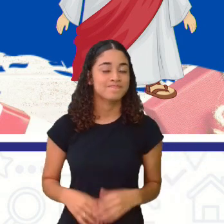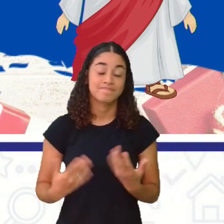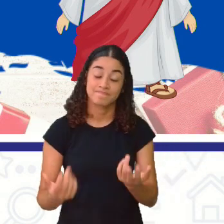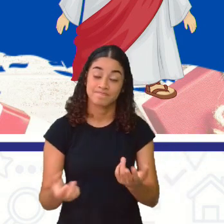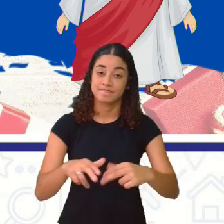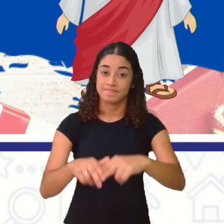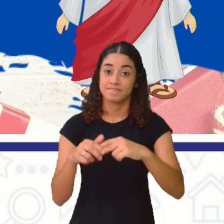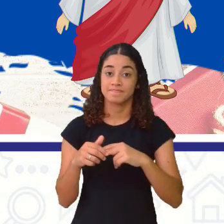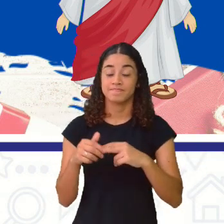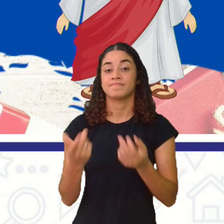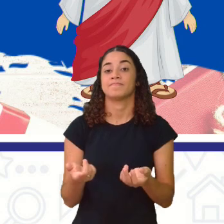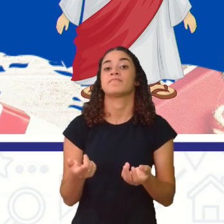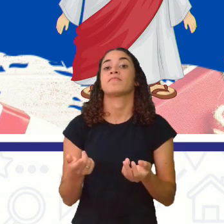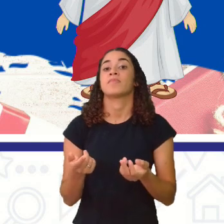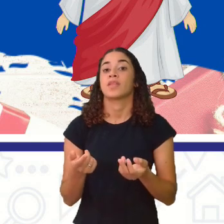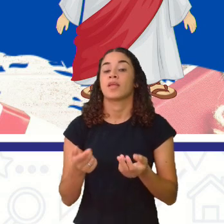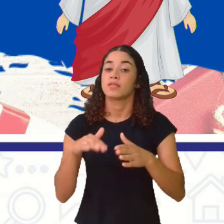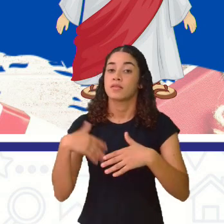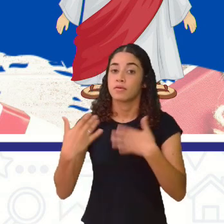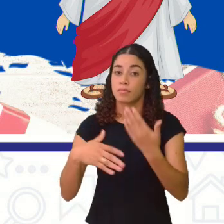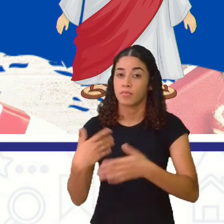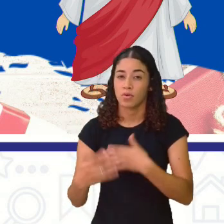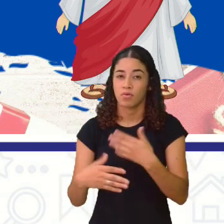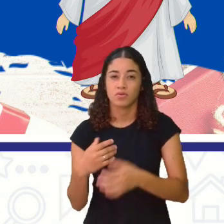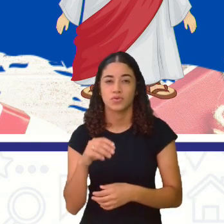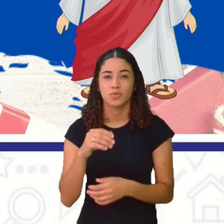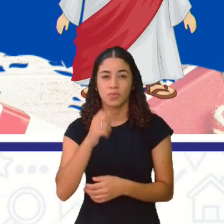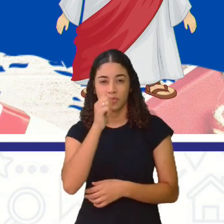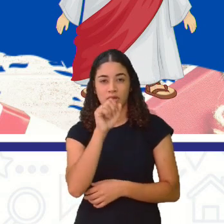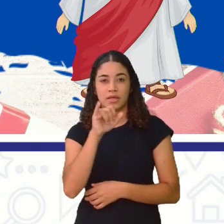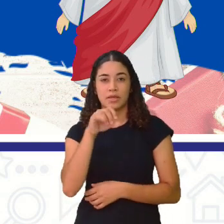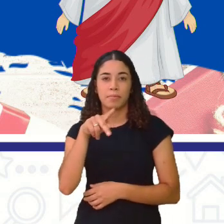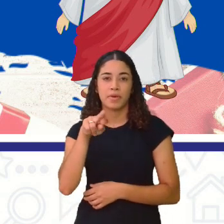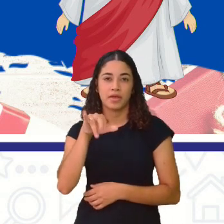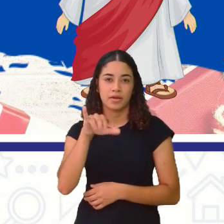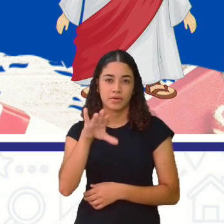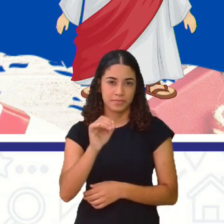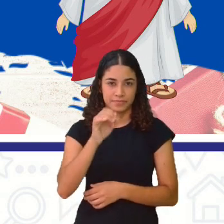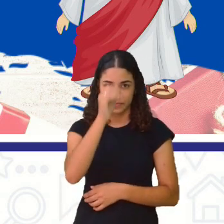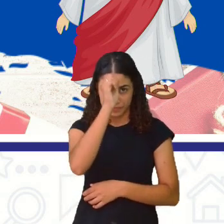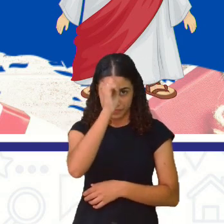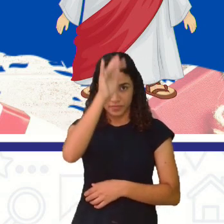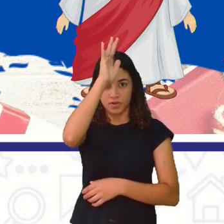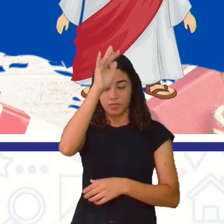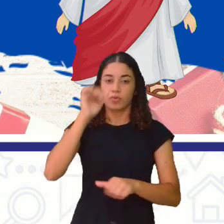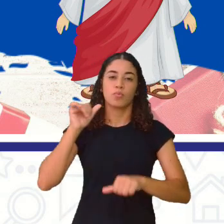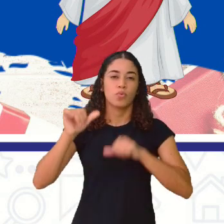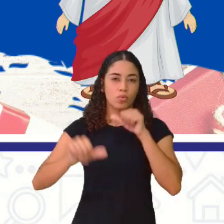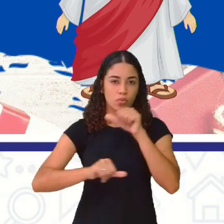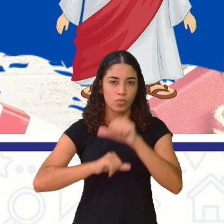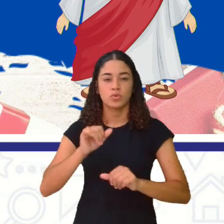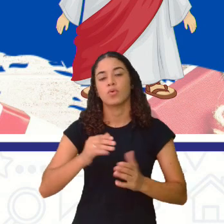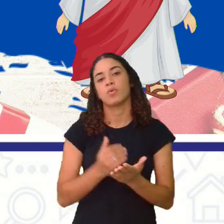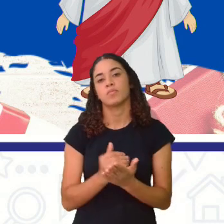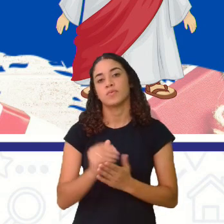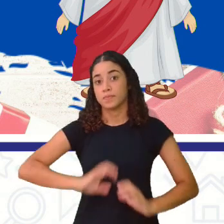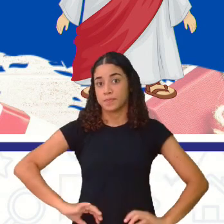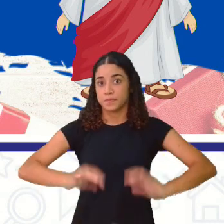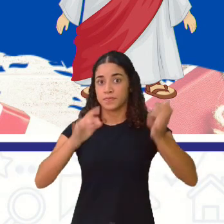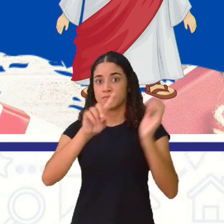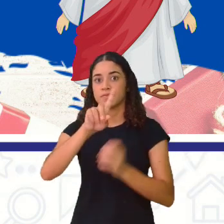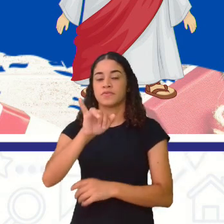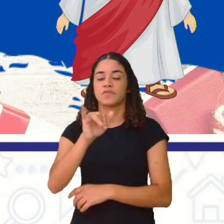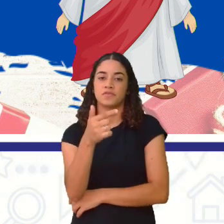com a cristianização do Império Romano, eles começaram a comemorar no dia 25 de dezembro